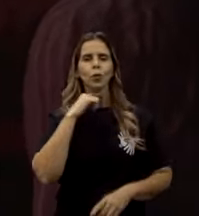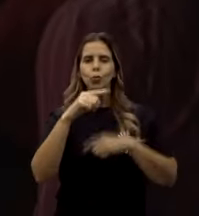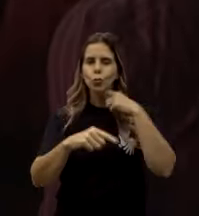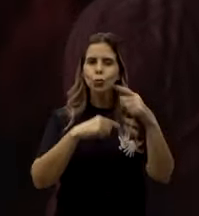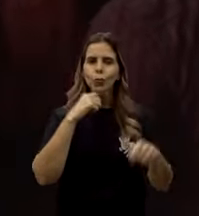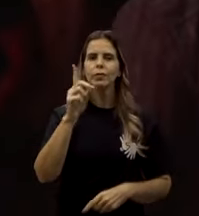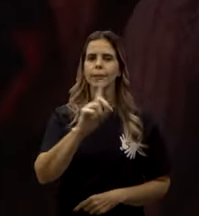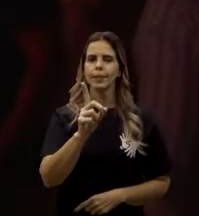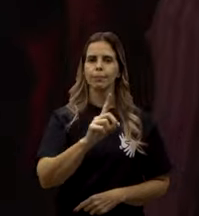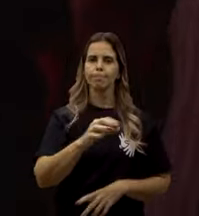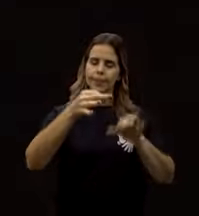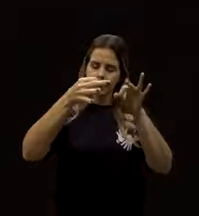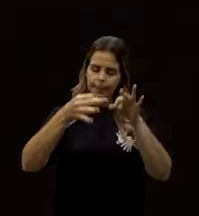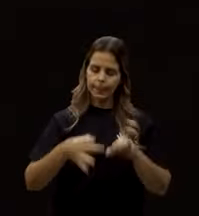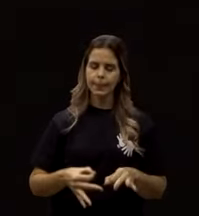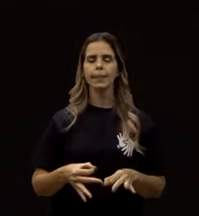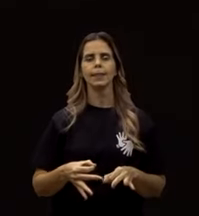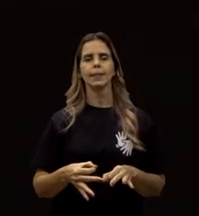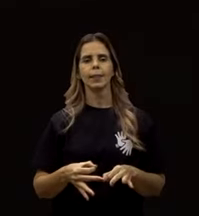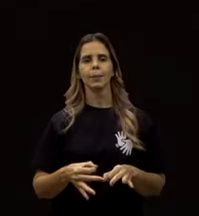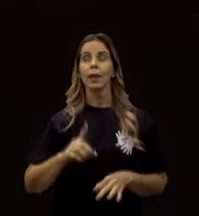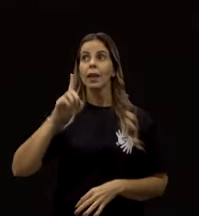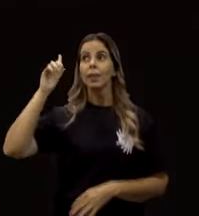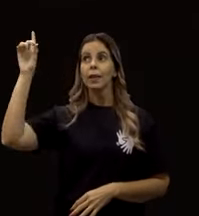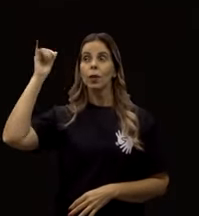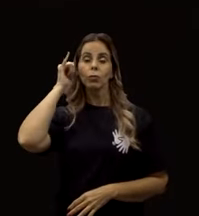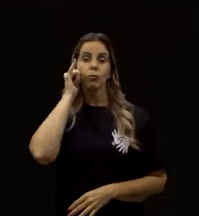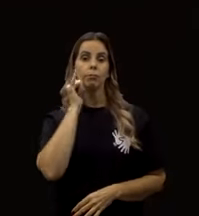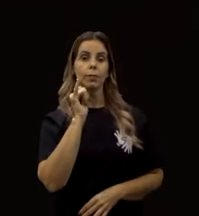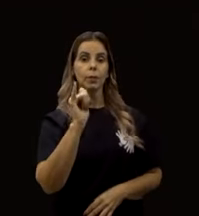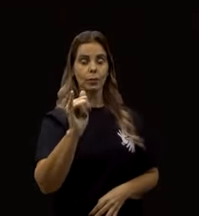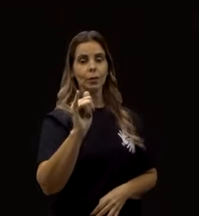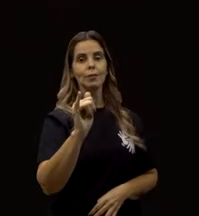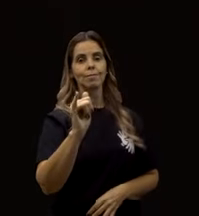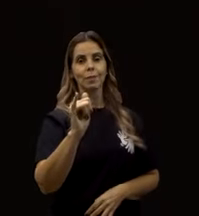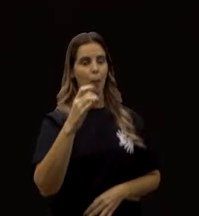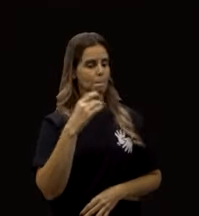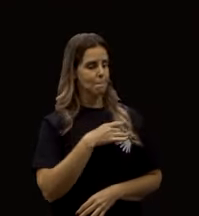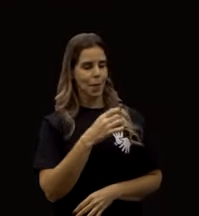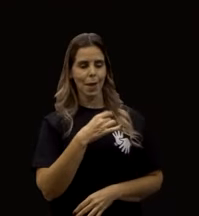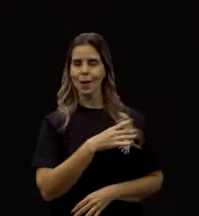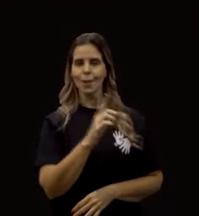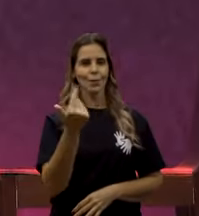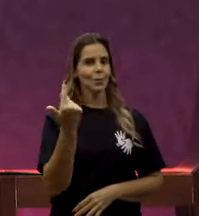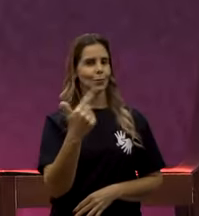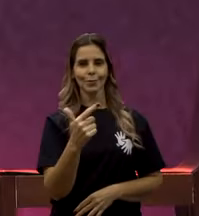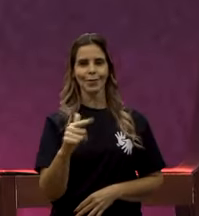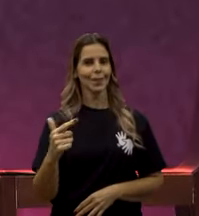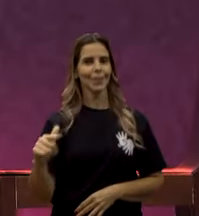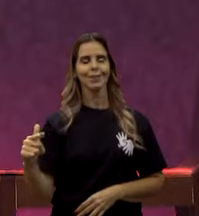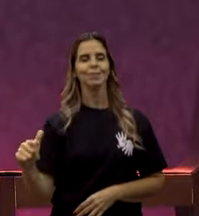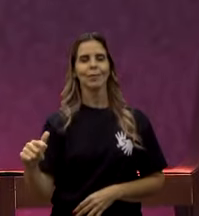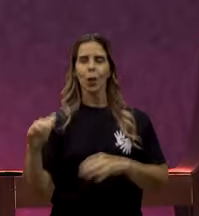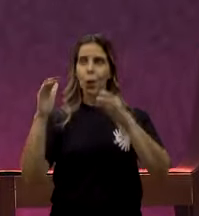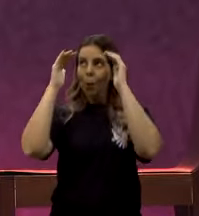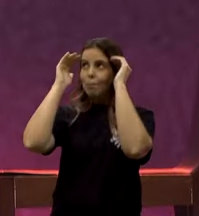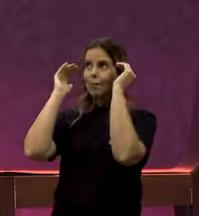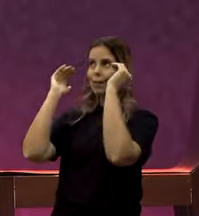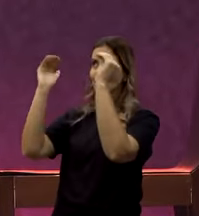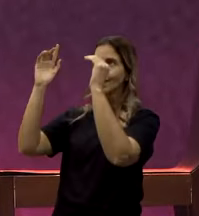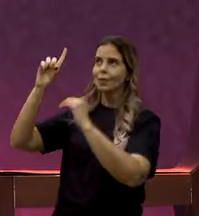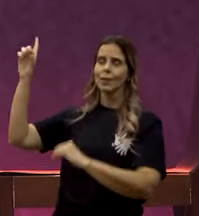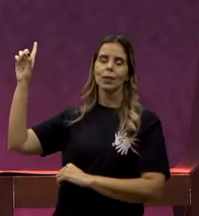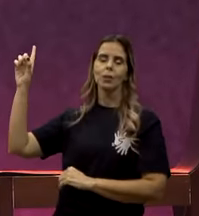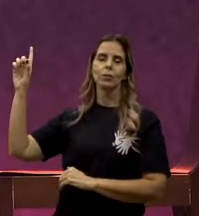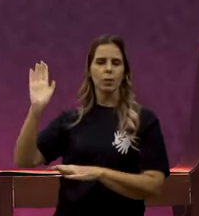Vai Com certeza quando Deus fala não existe espaço para medo faz com obediência faz porque